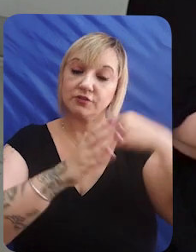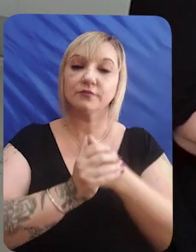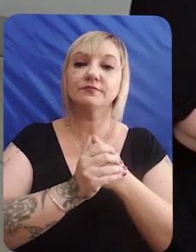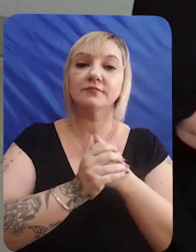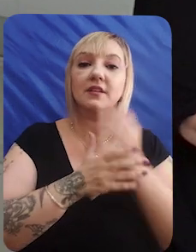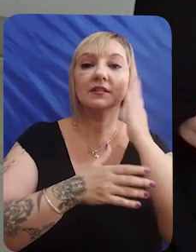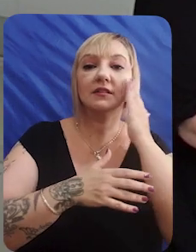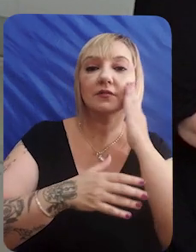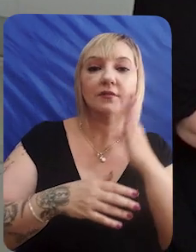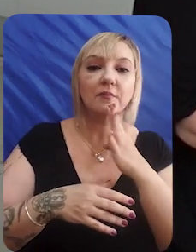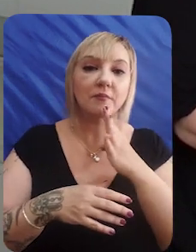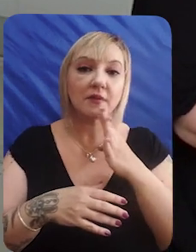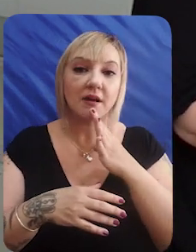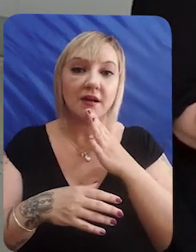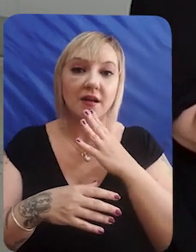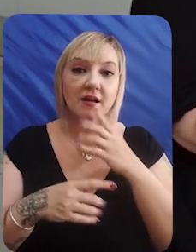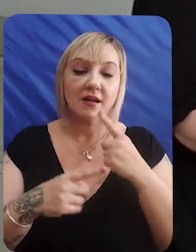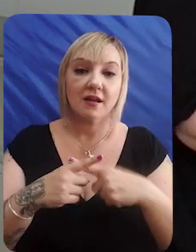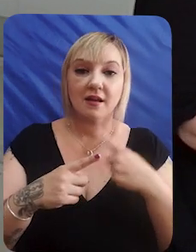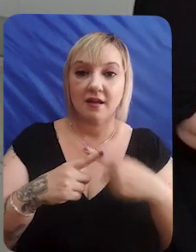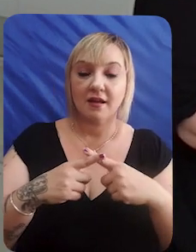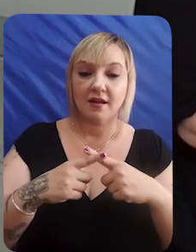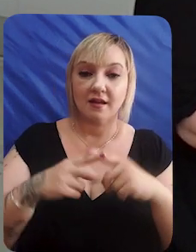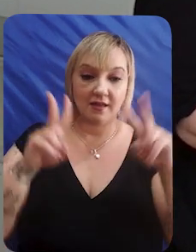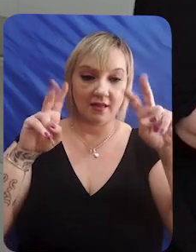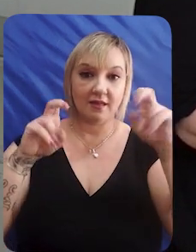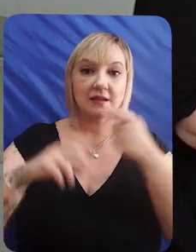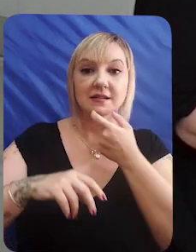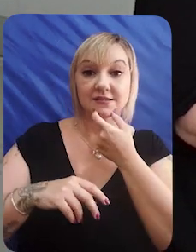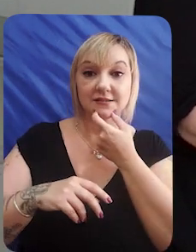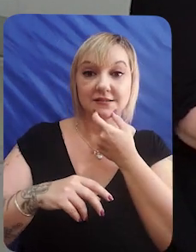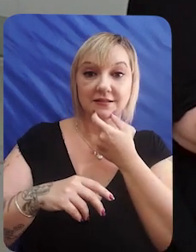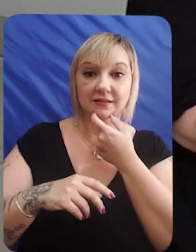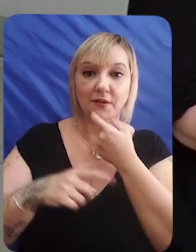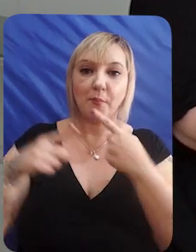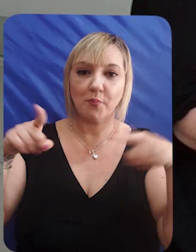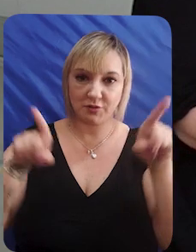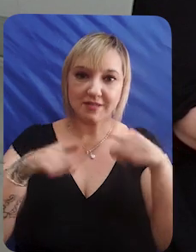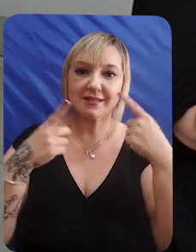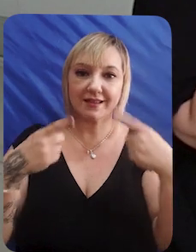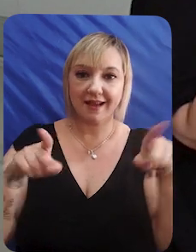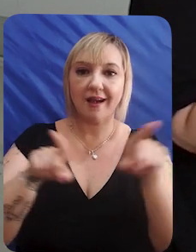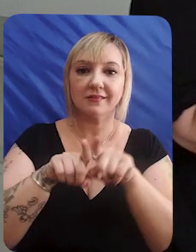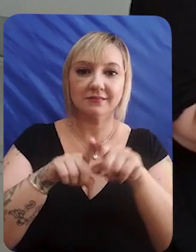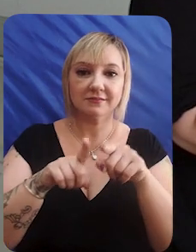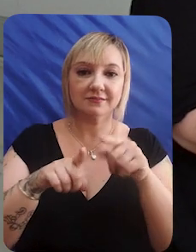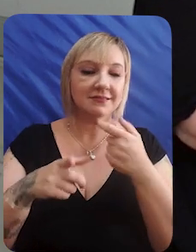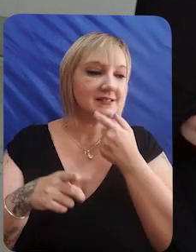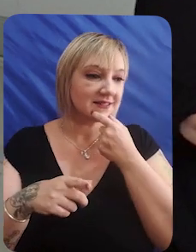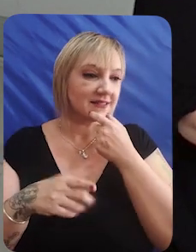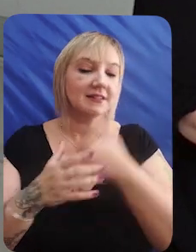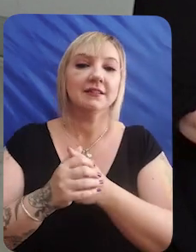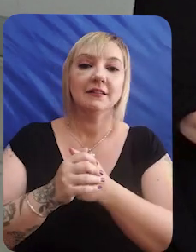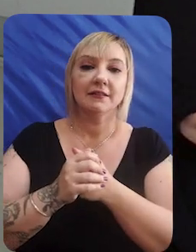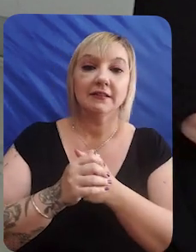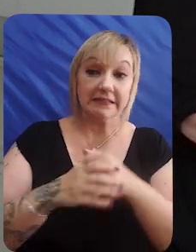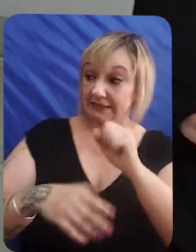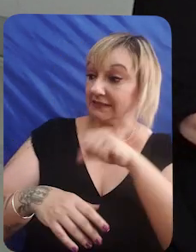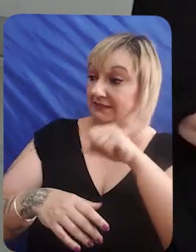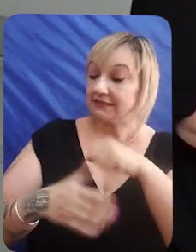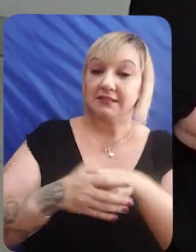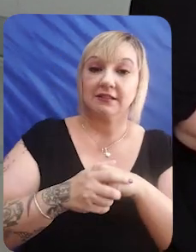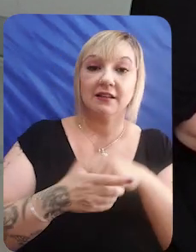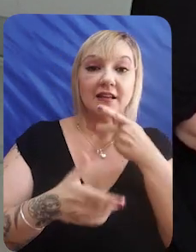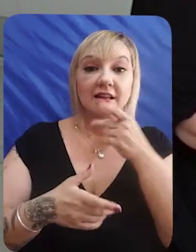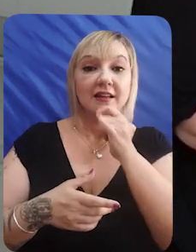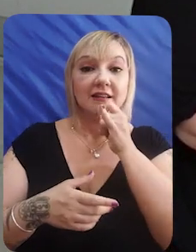já se ambientar, porque às vezes tem termos em inglês e agora tem muitos musicais, que estão vindo à tona. Por